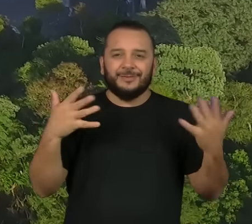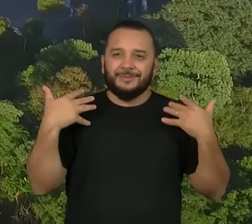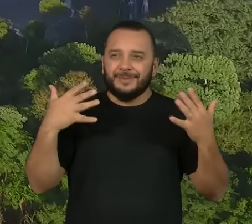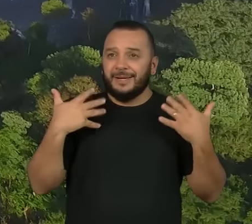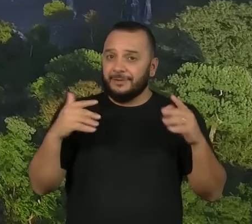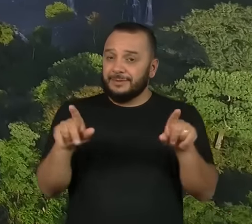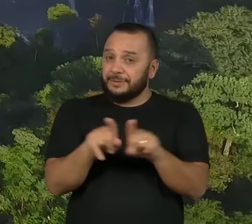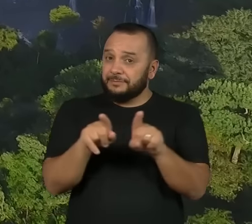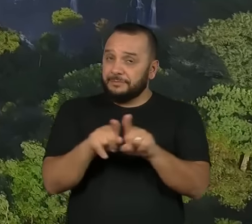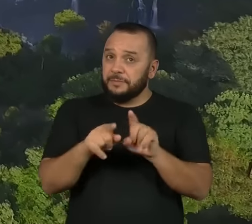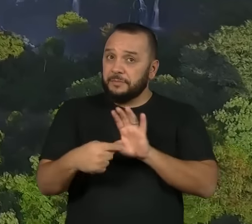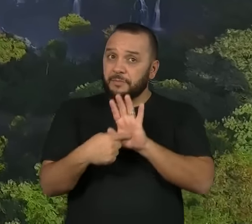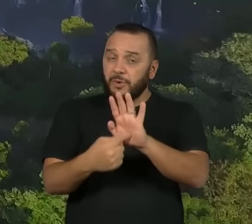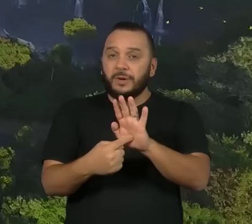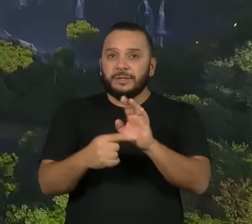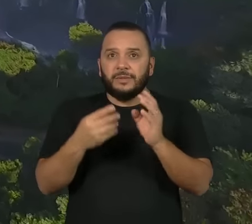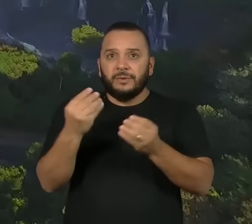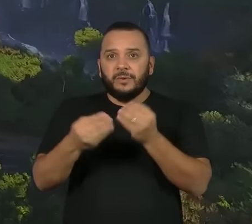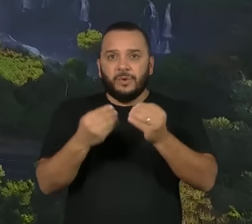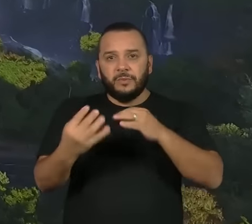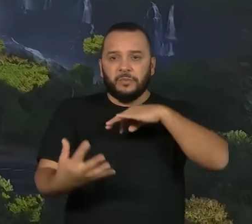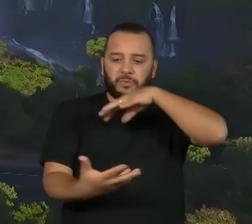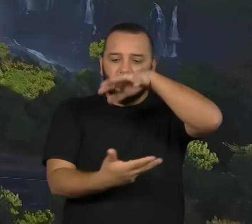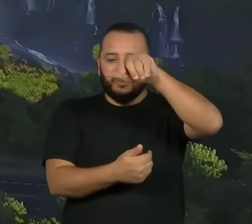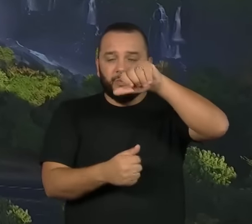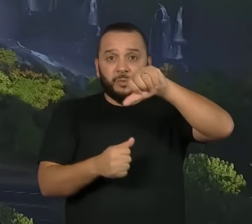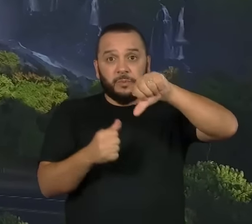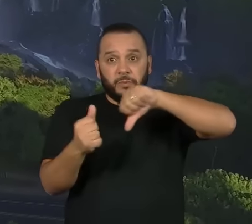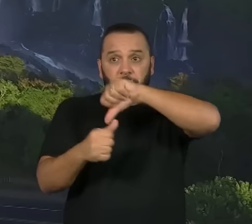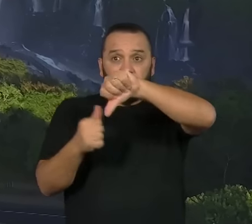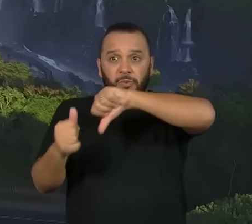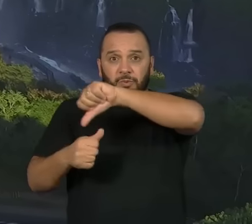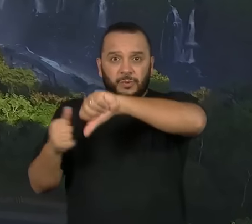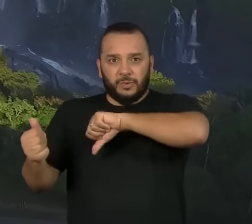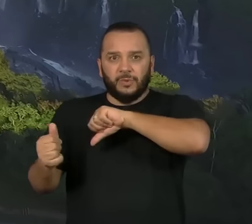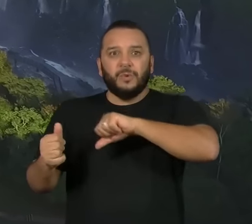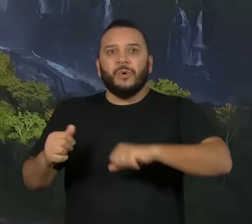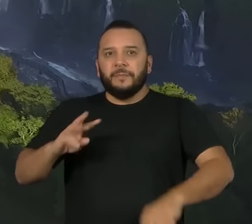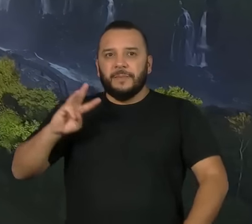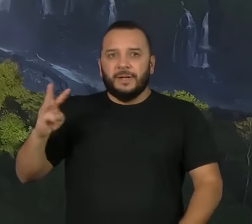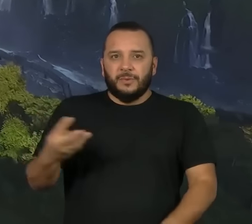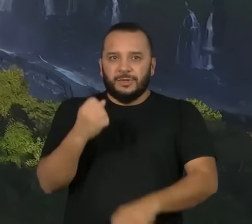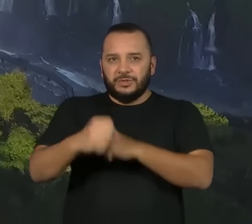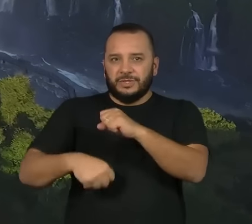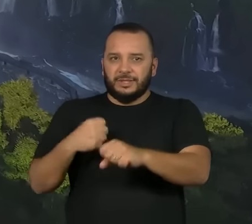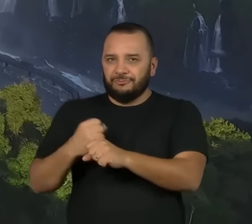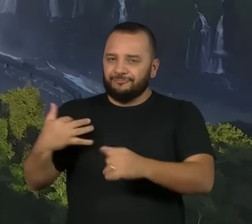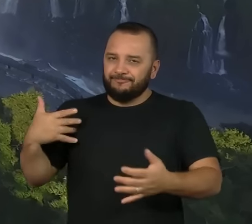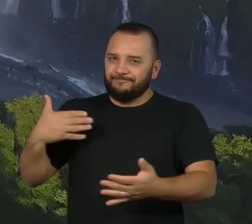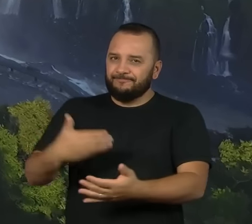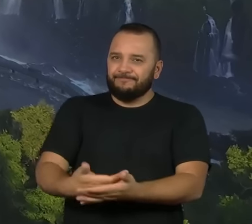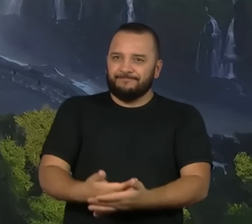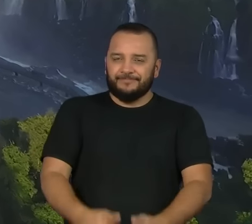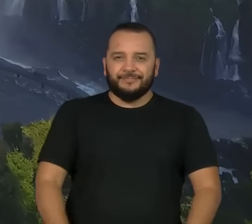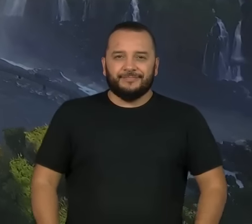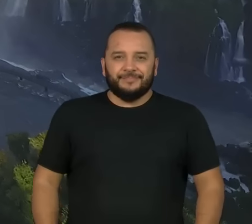das mudanças geológicas do planeta Terra há milhões de anos.